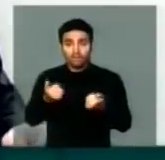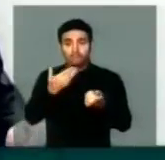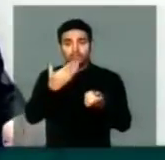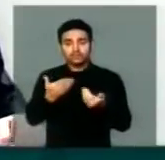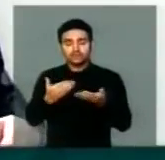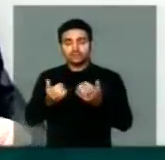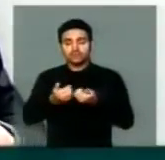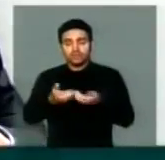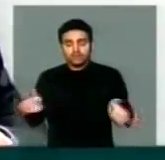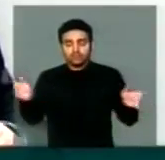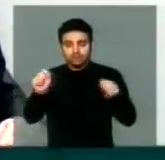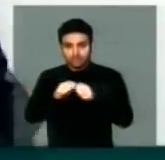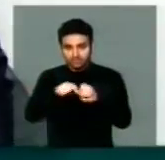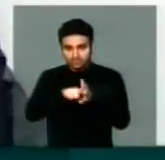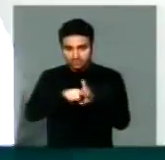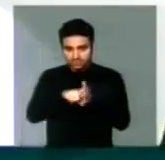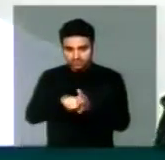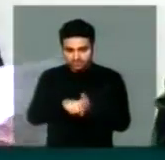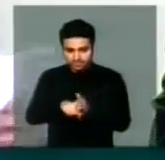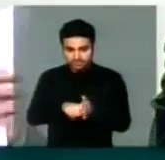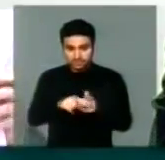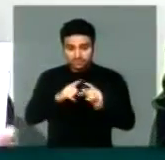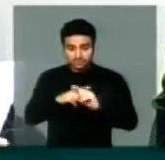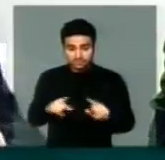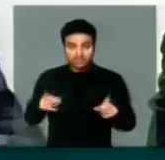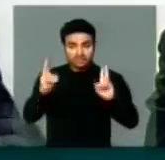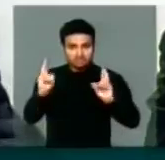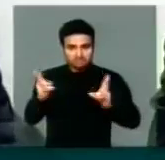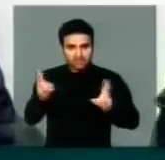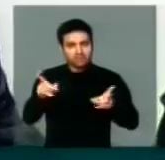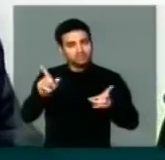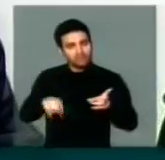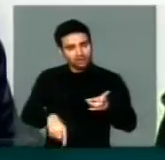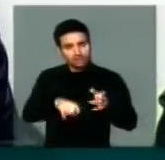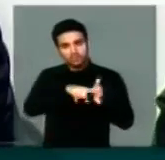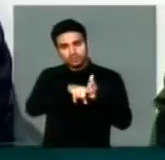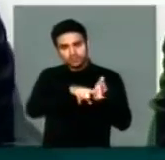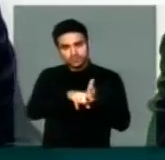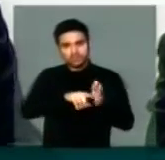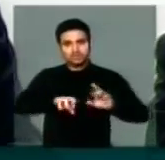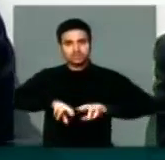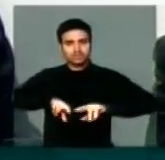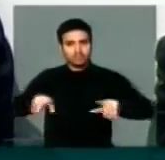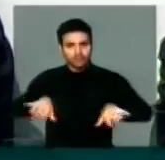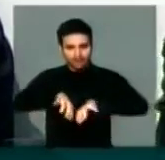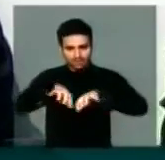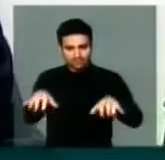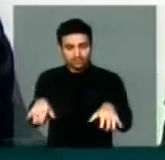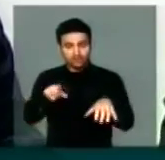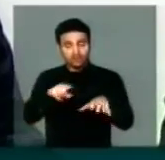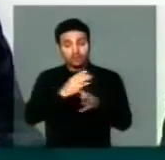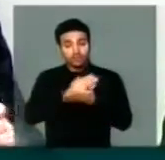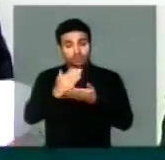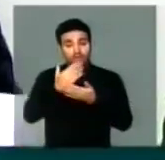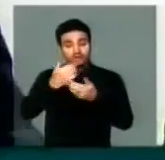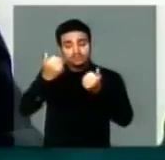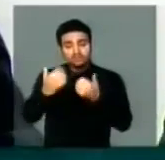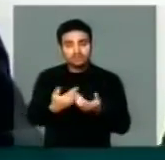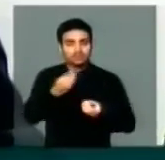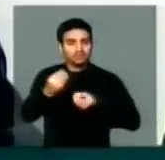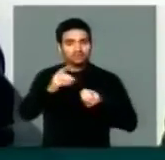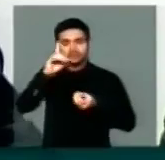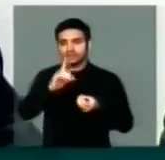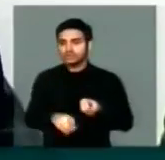de abertura de investigação. Mas mesmo que seja um inquérito apartado, essa parte inicial que fala da